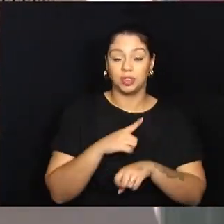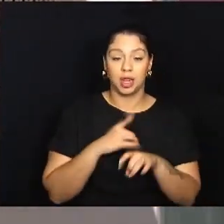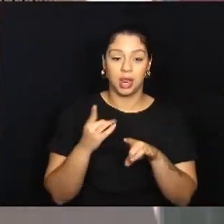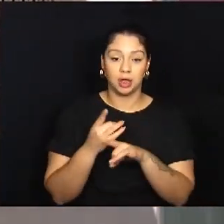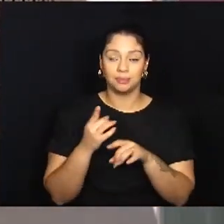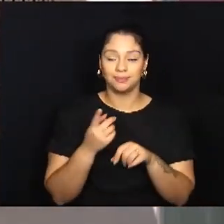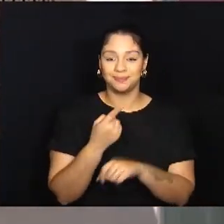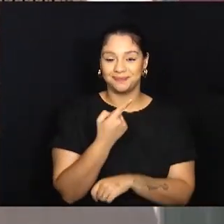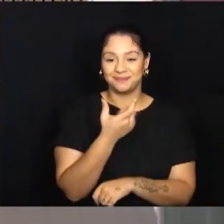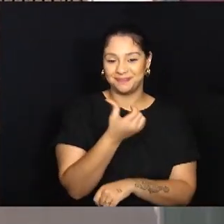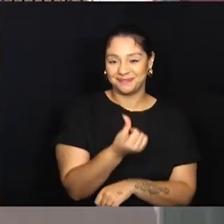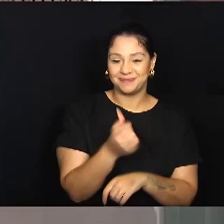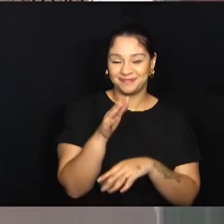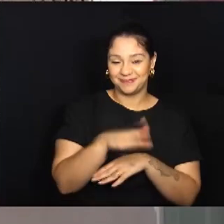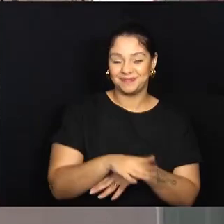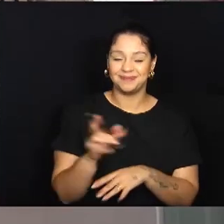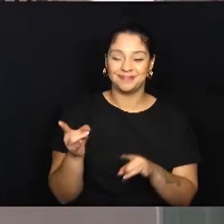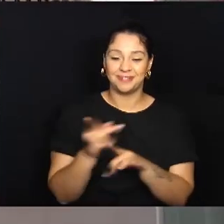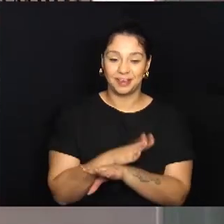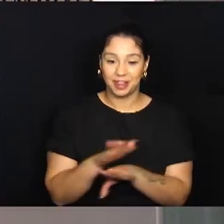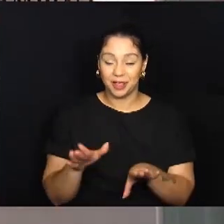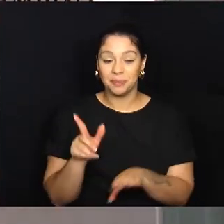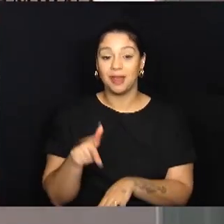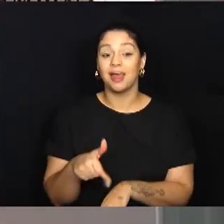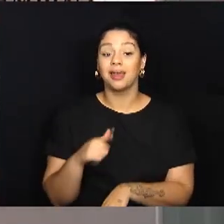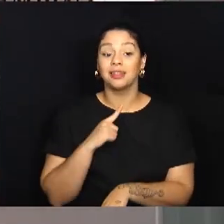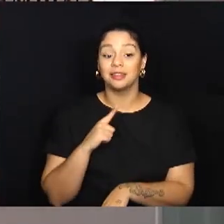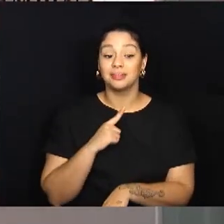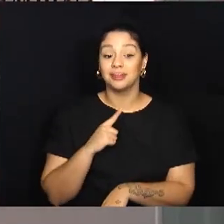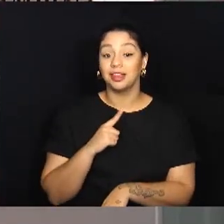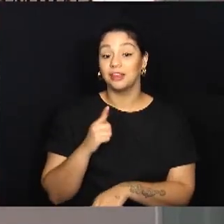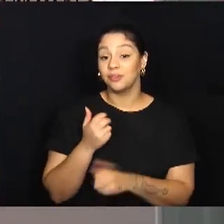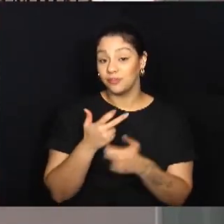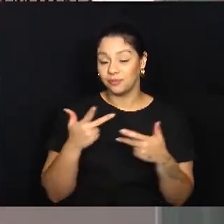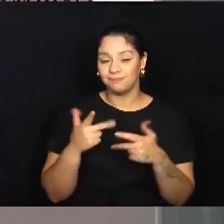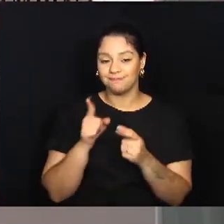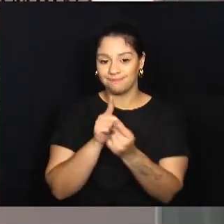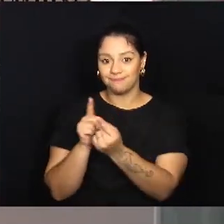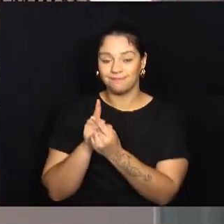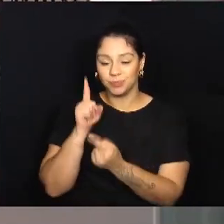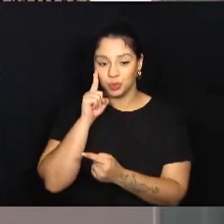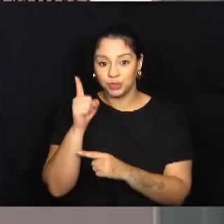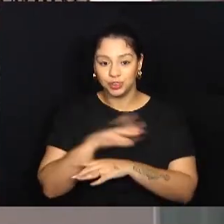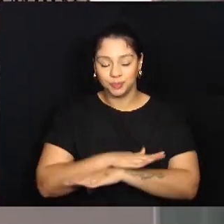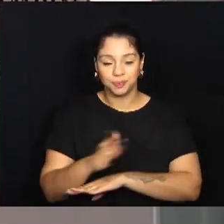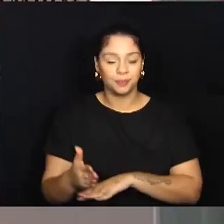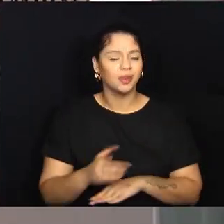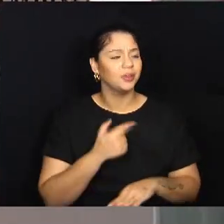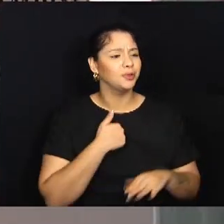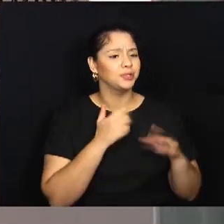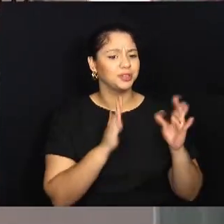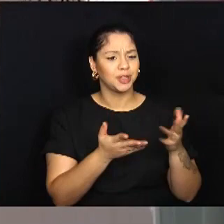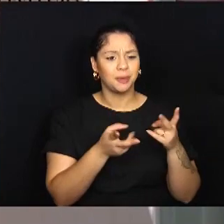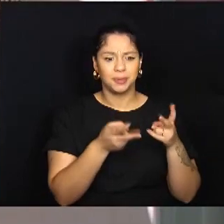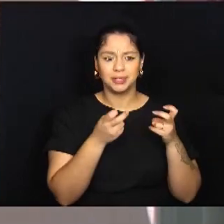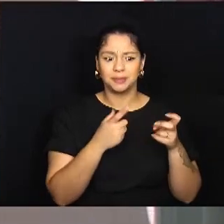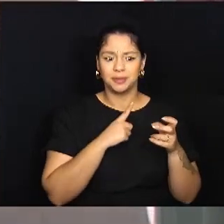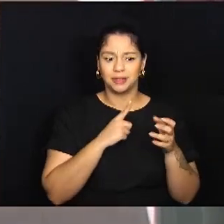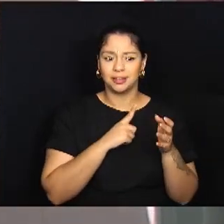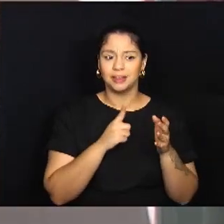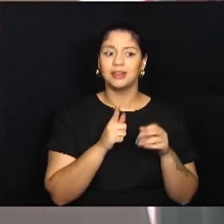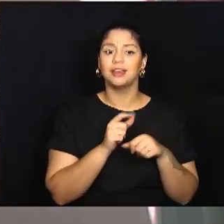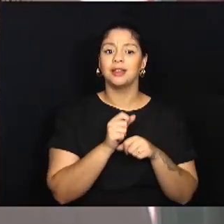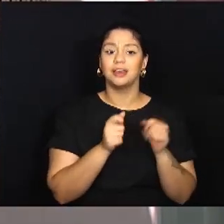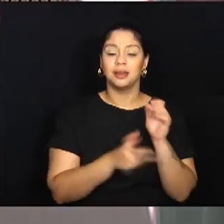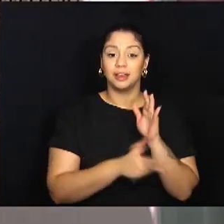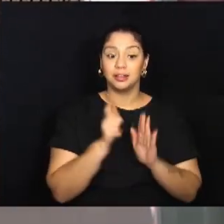Em média são de 50 a 60 atendimentos por dia. Bom, pelo que eu percebi, a gente chegou logo cedo, o pico mesmo